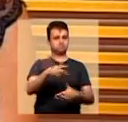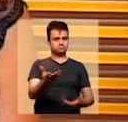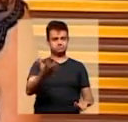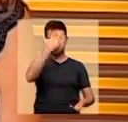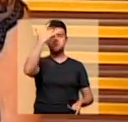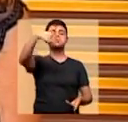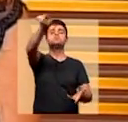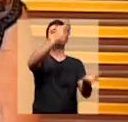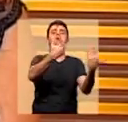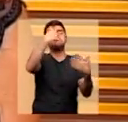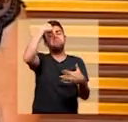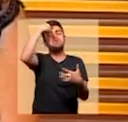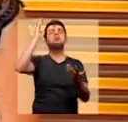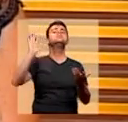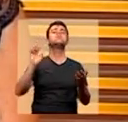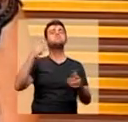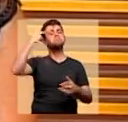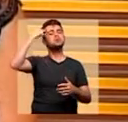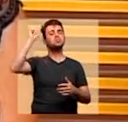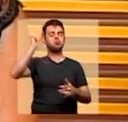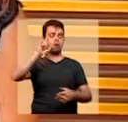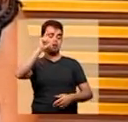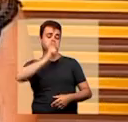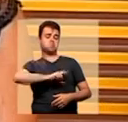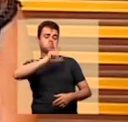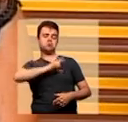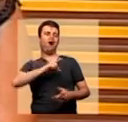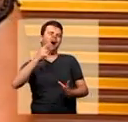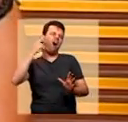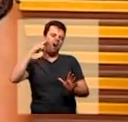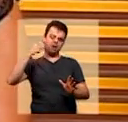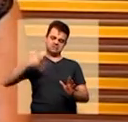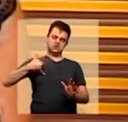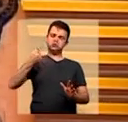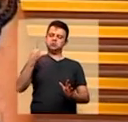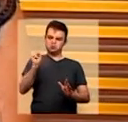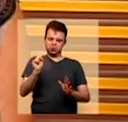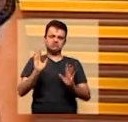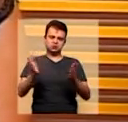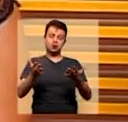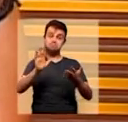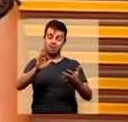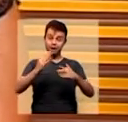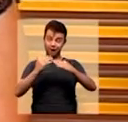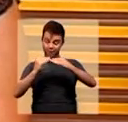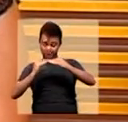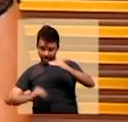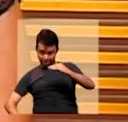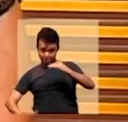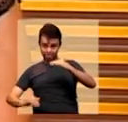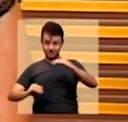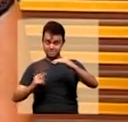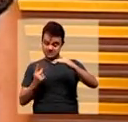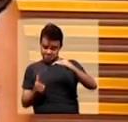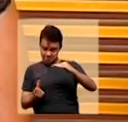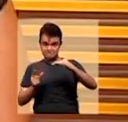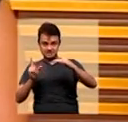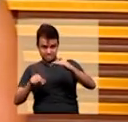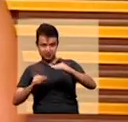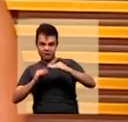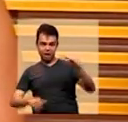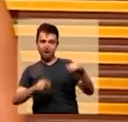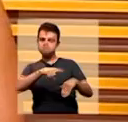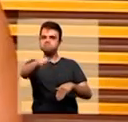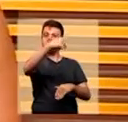o que eles pensam normalmente? Todo mundo só pensa na habilitação quando faz 18 anos e vai tirar a habilitação. Mas antes disso, não tem